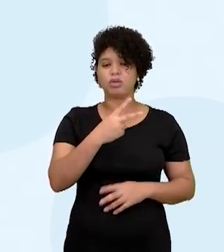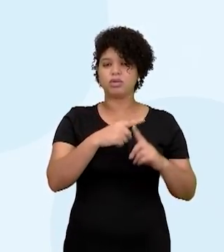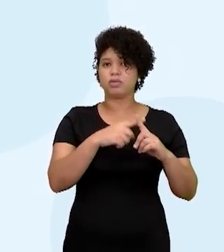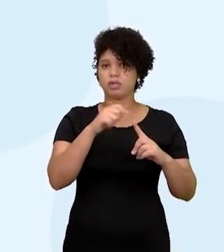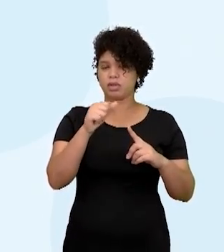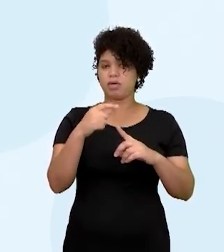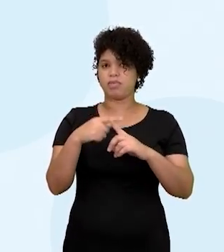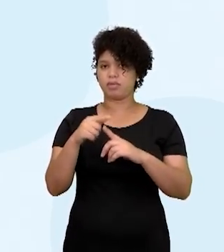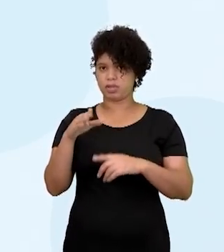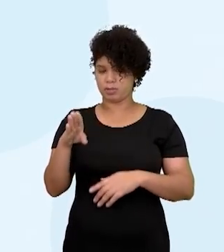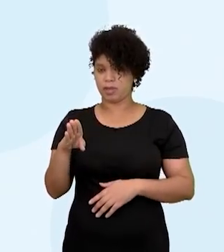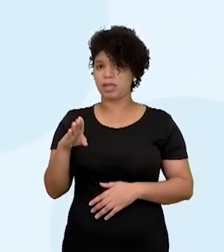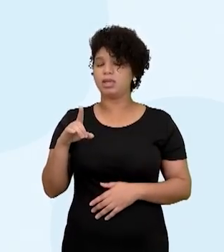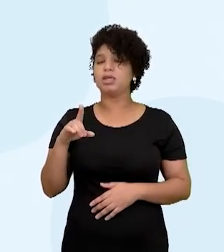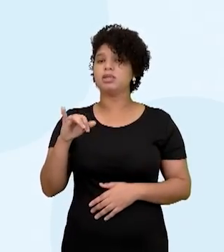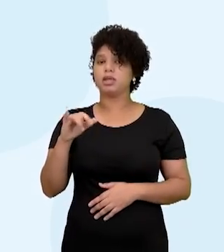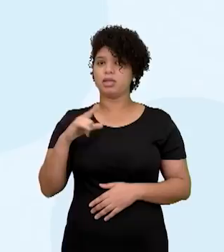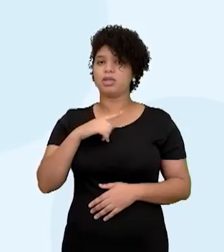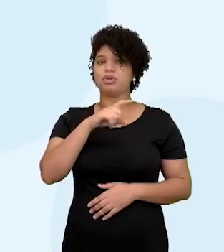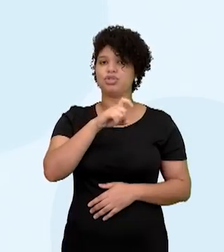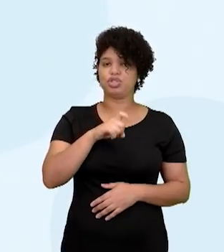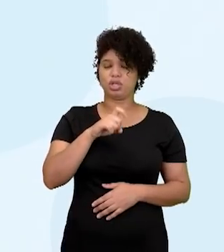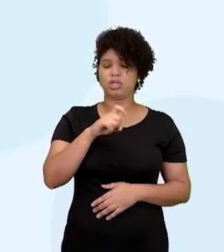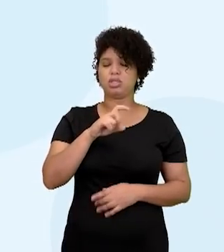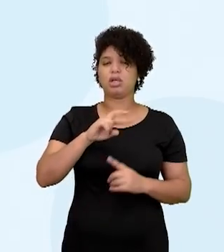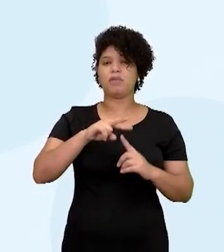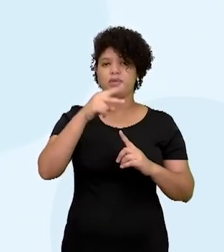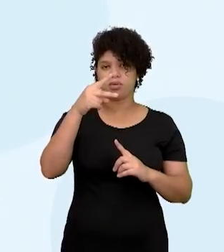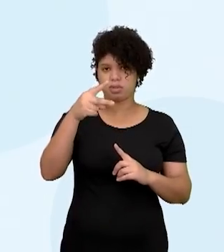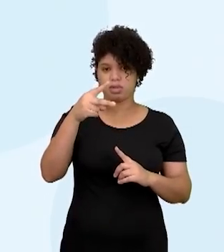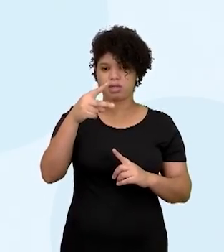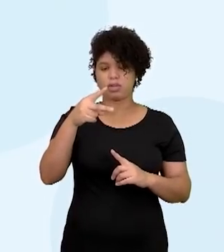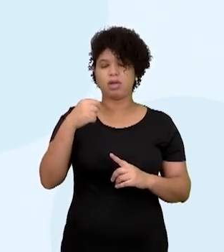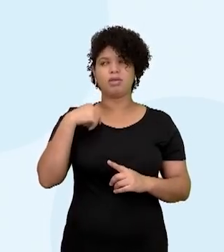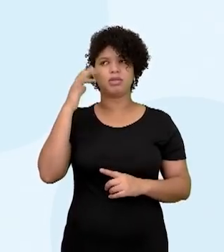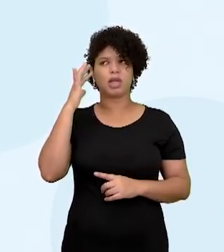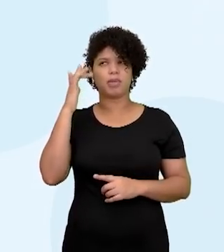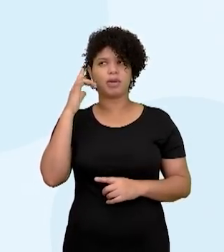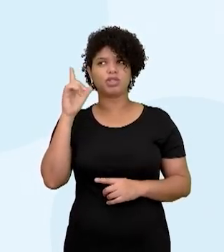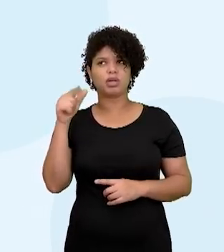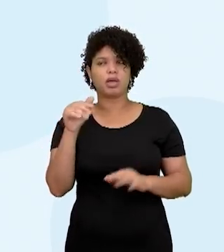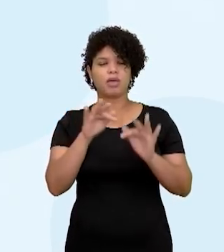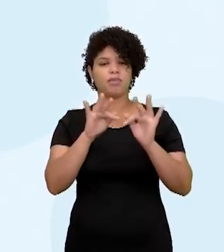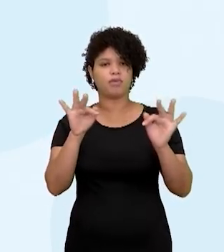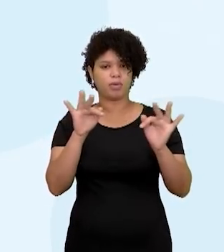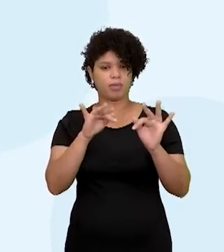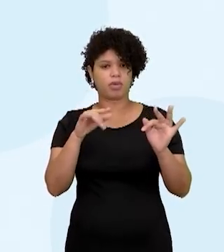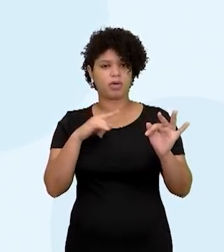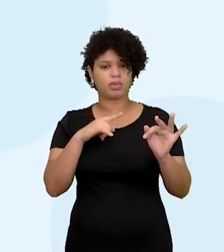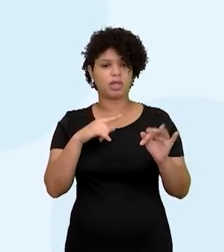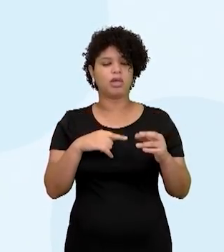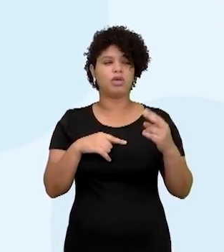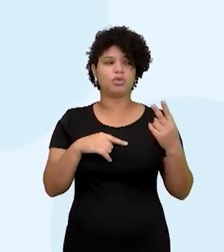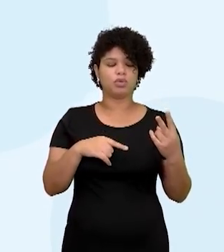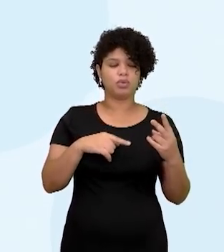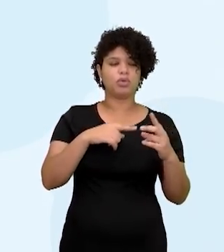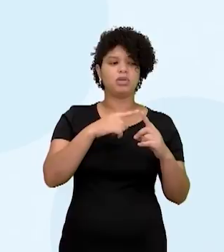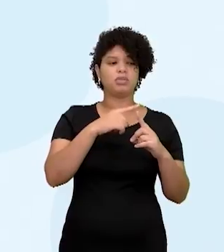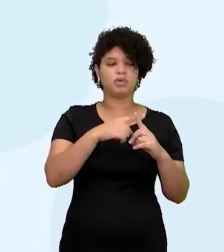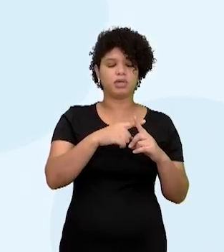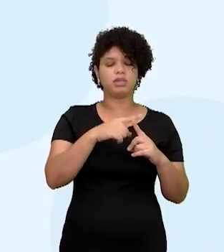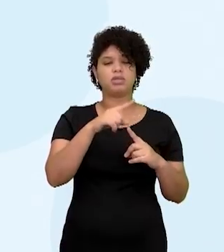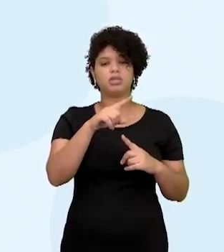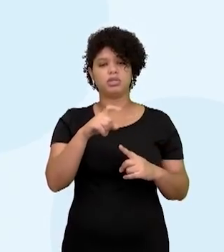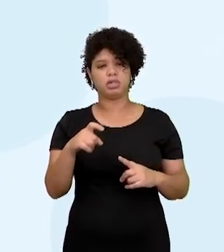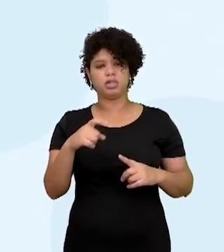Então, se o meu primeiro termo foi o x que foi elevado ao quadrado, eu tenho que imaginar que essa fórmula veio de 2 vezes x